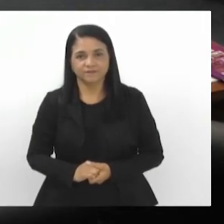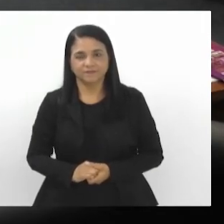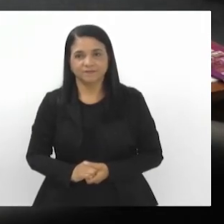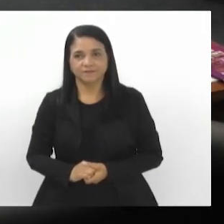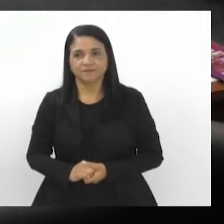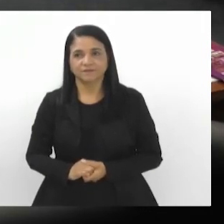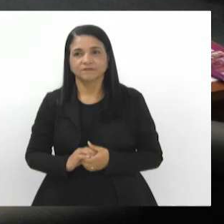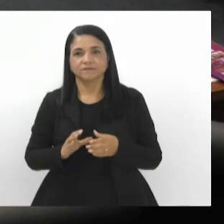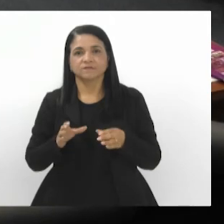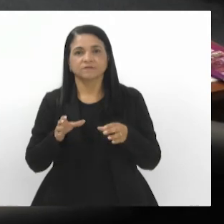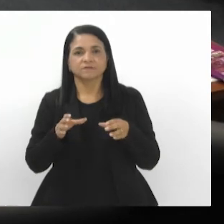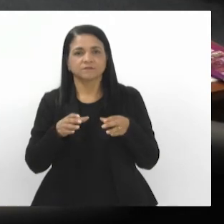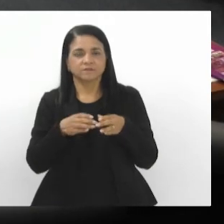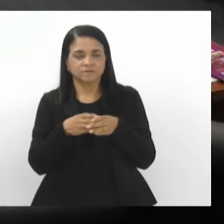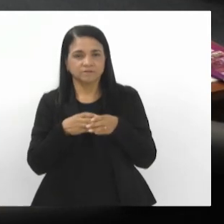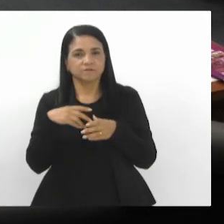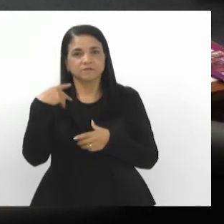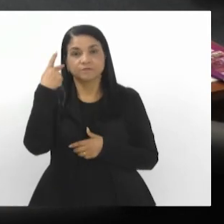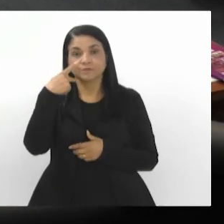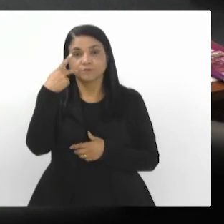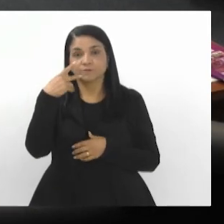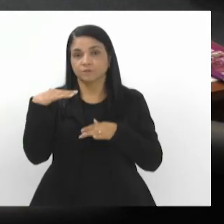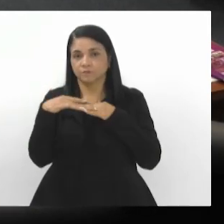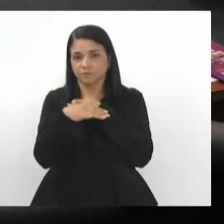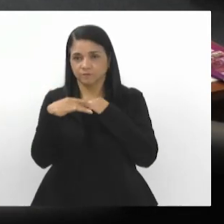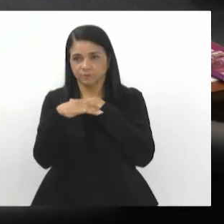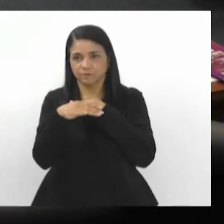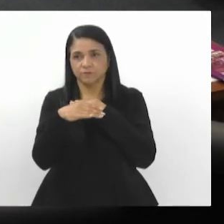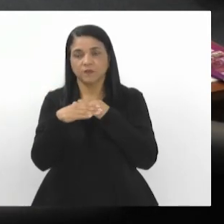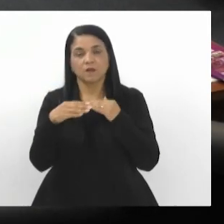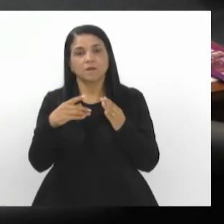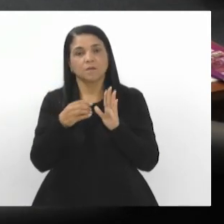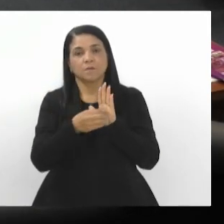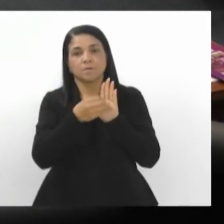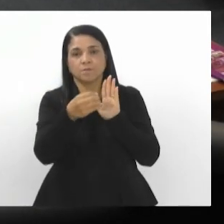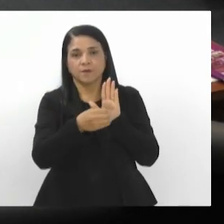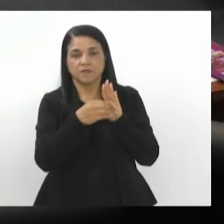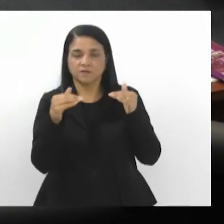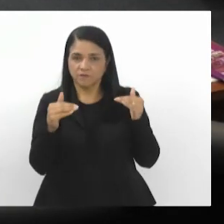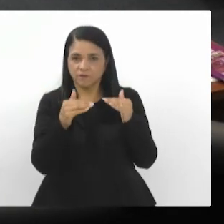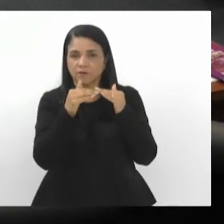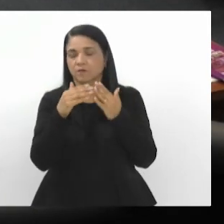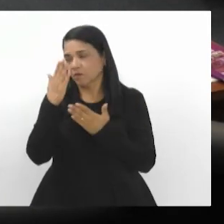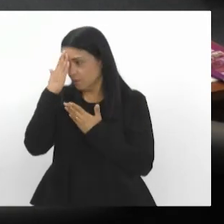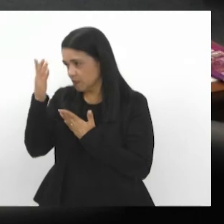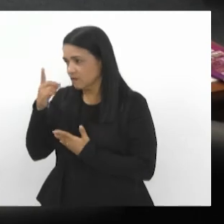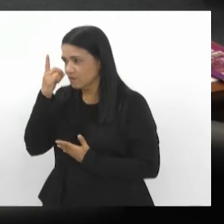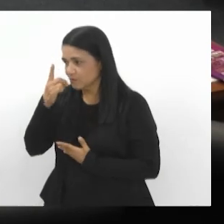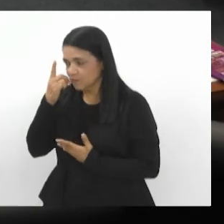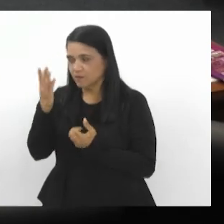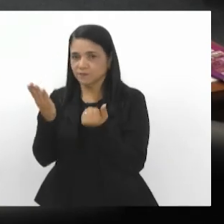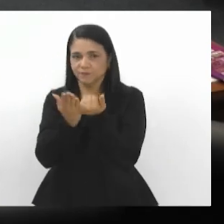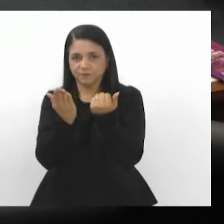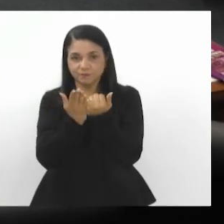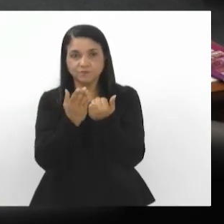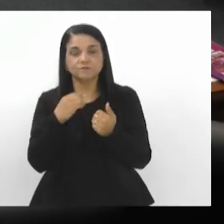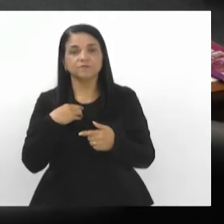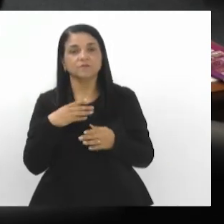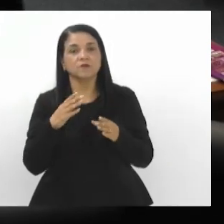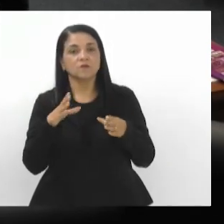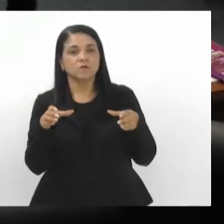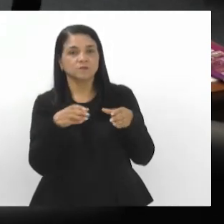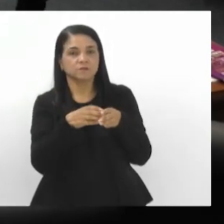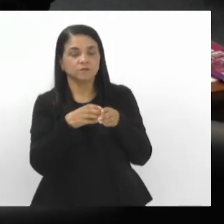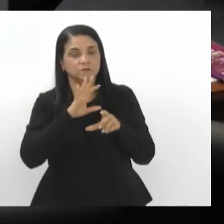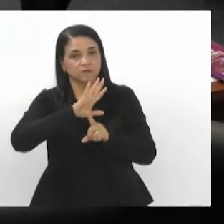Comissão de Política Urbana. Parecer favorável. Muito obrigado, deputado Malafaia. Pela Comissão de